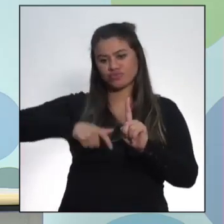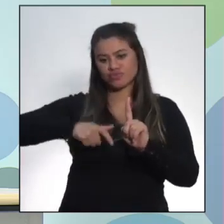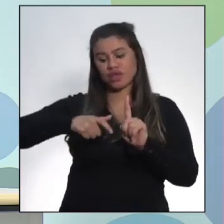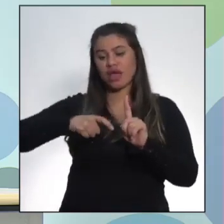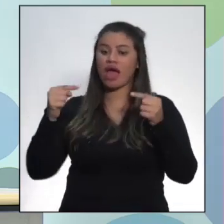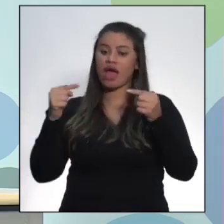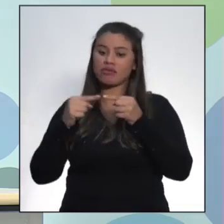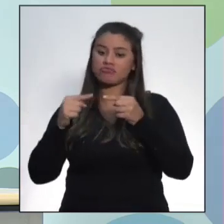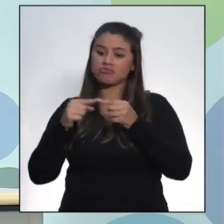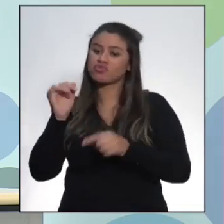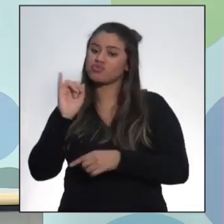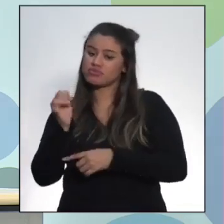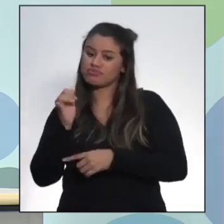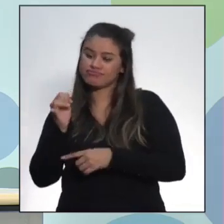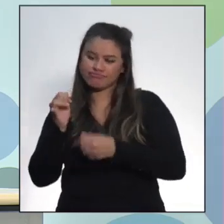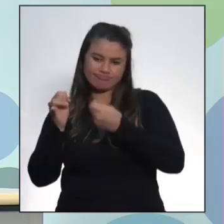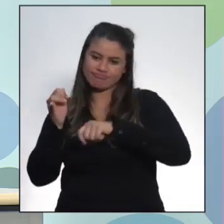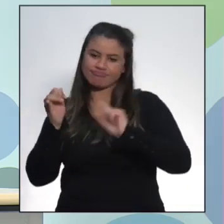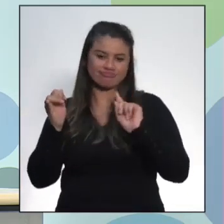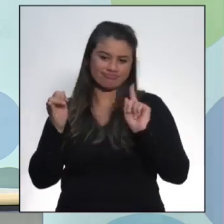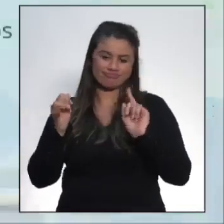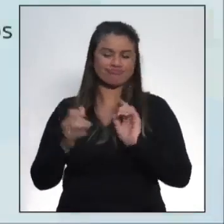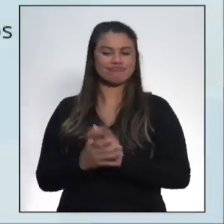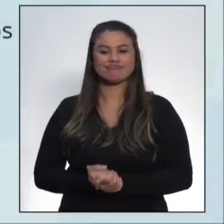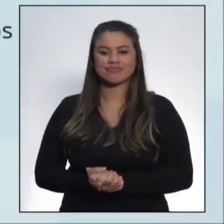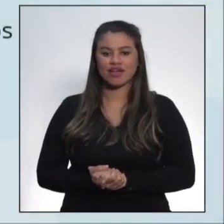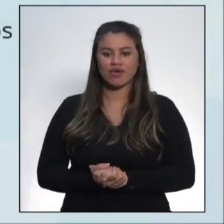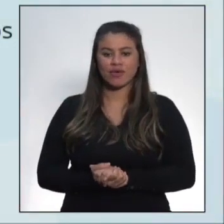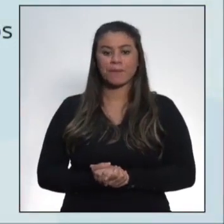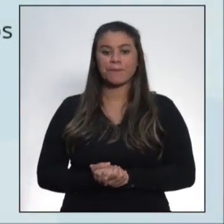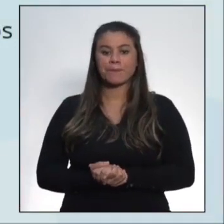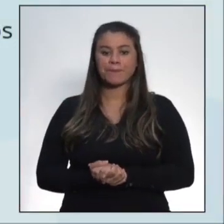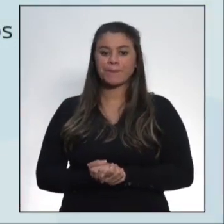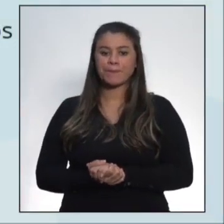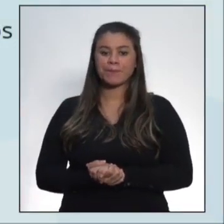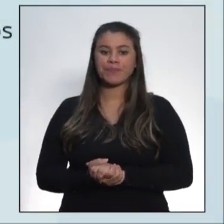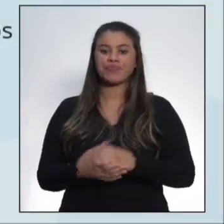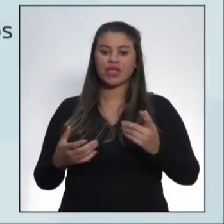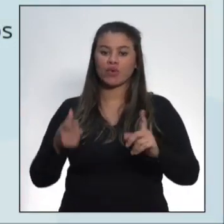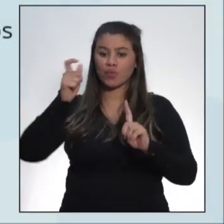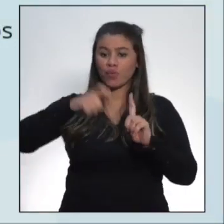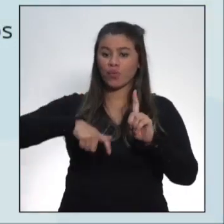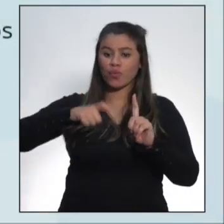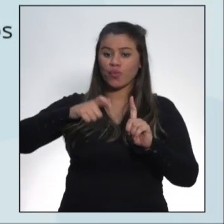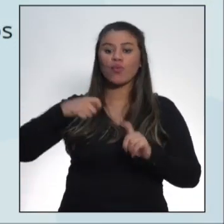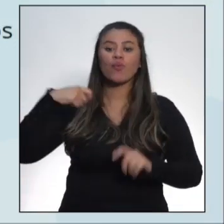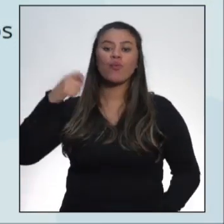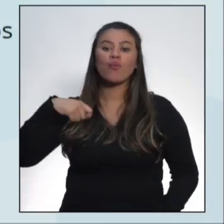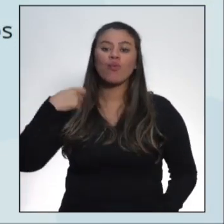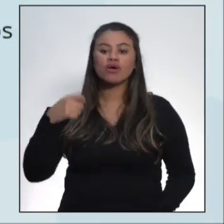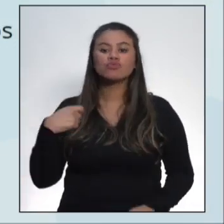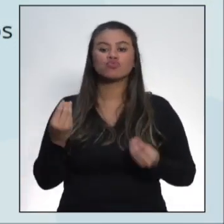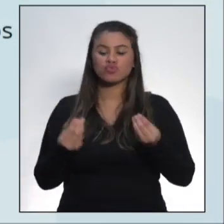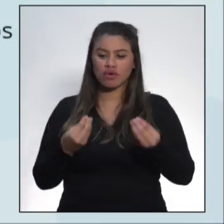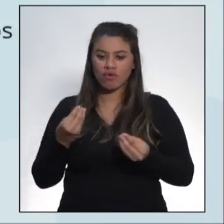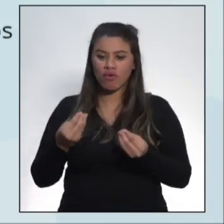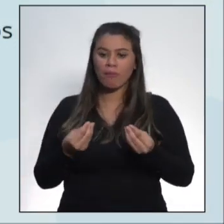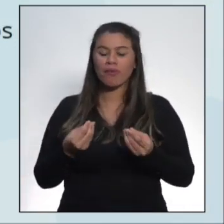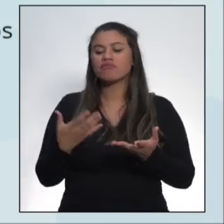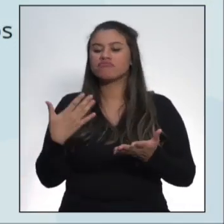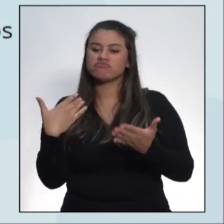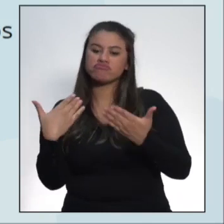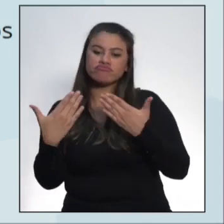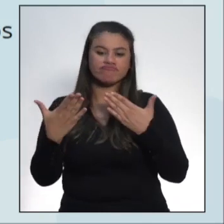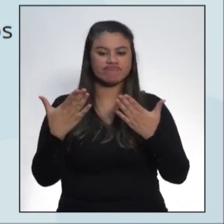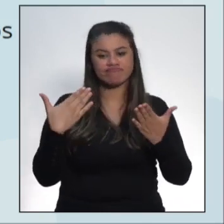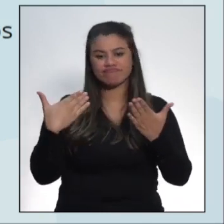narrador, certo? Como não existe o narrador, os atores apresentam a história por meio de diálogos. O